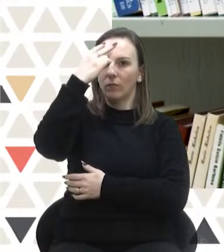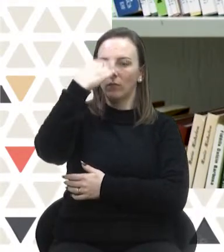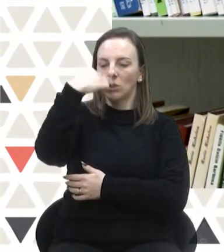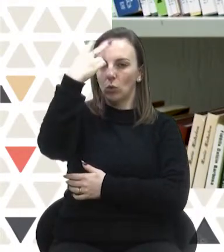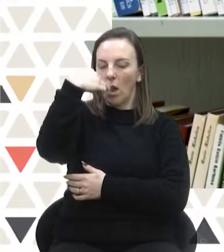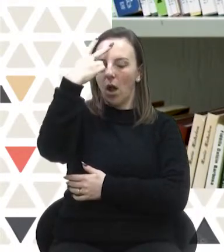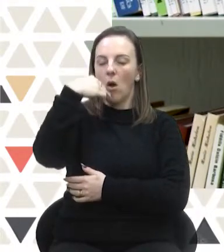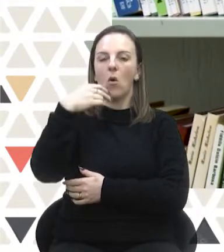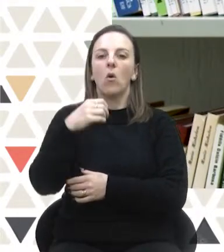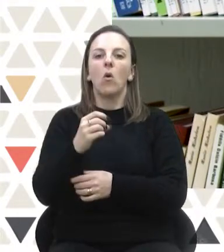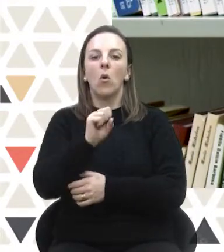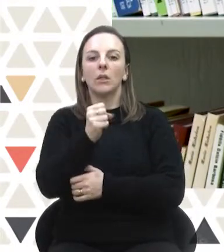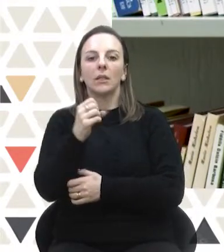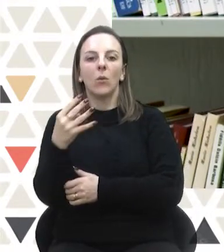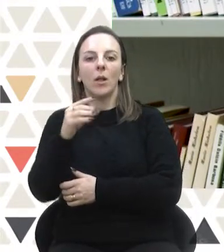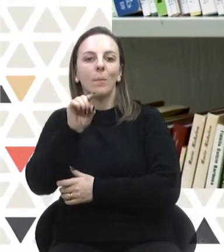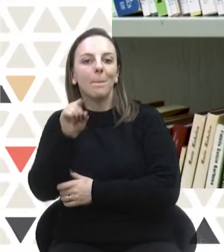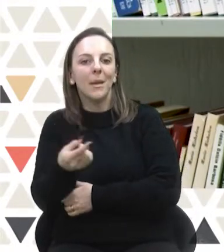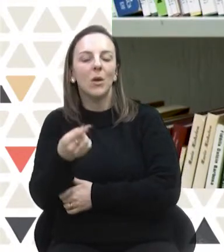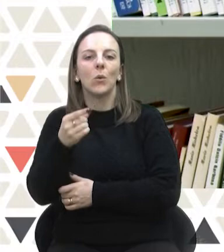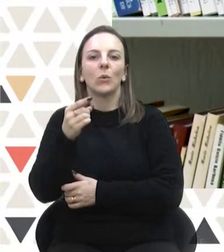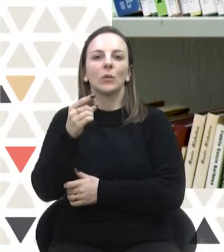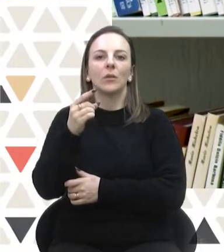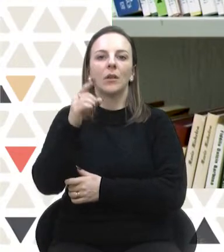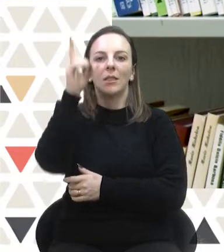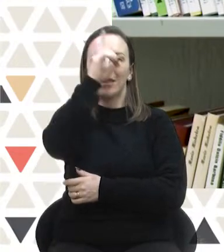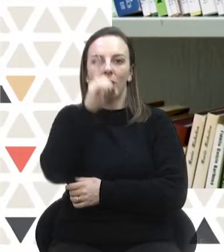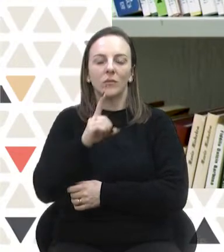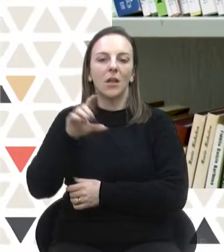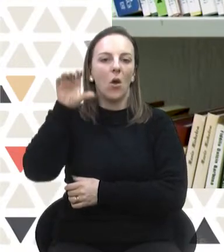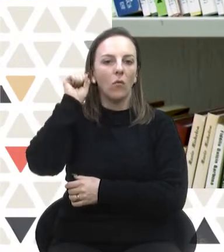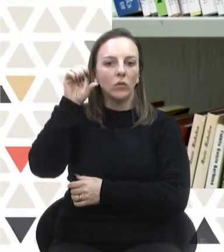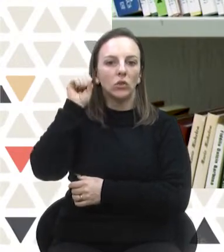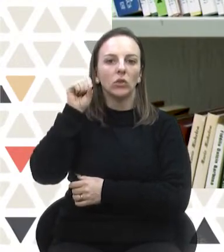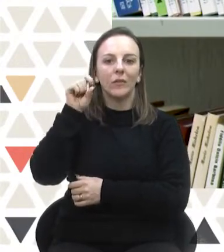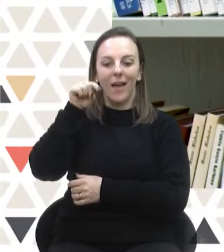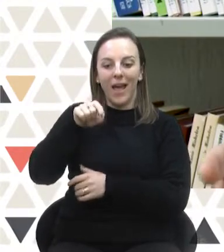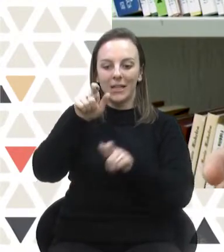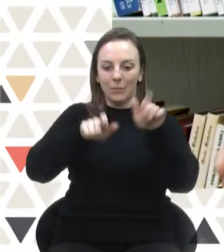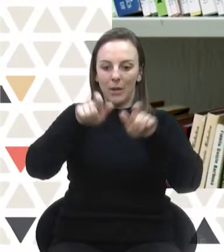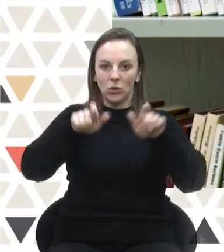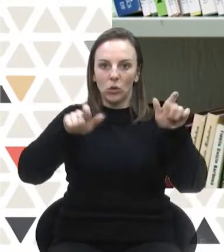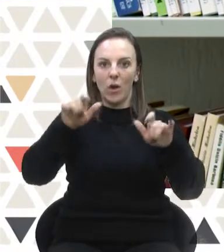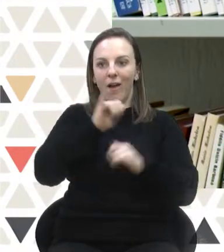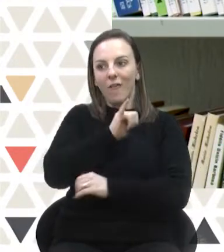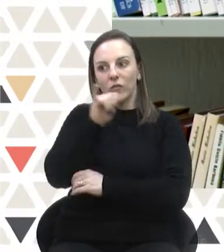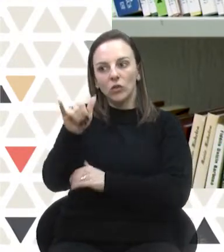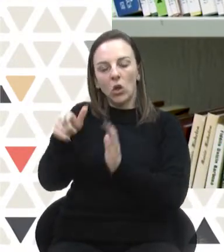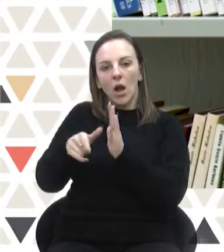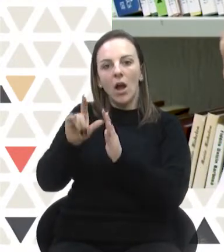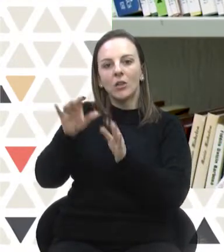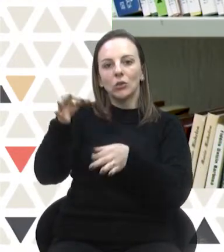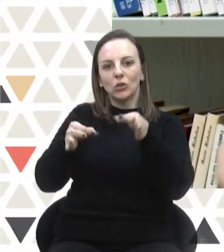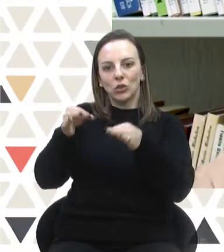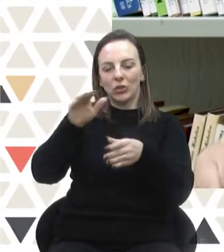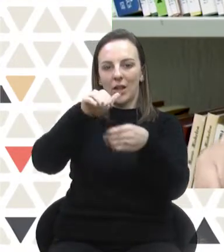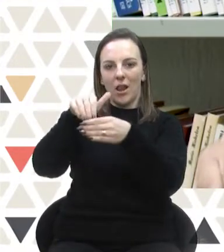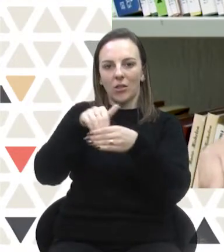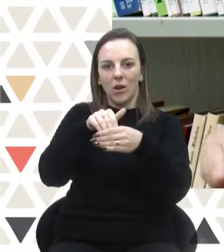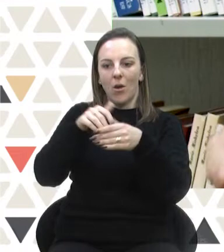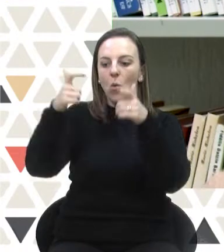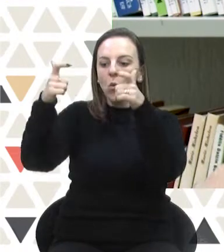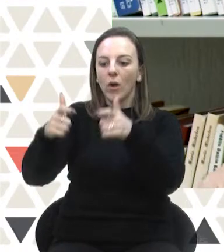visual e 84.000 deficiência auditiva. Portanto, esses eleitores indicaram previamente à Justiça Eleitoral e